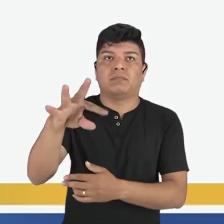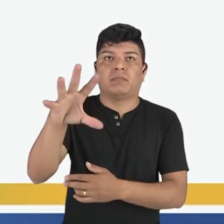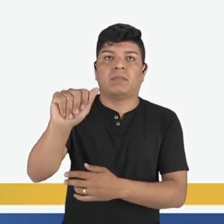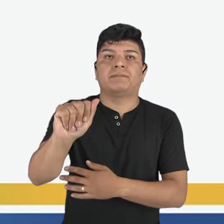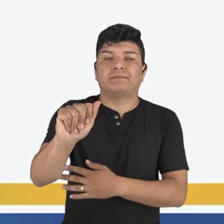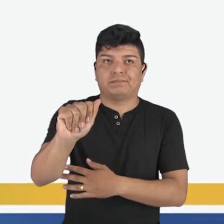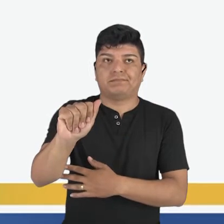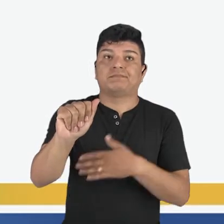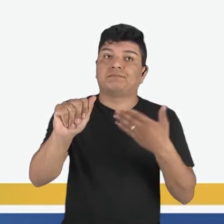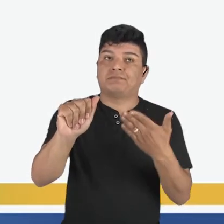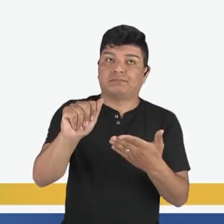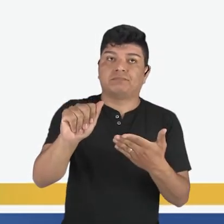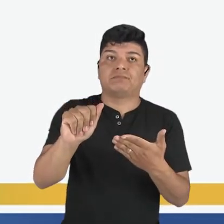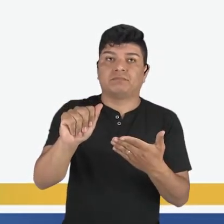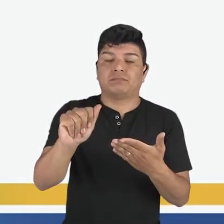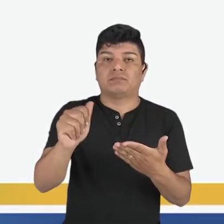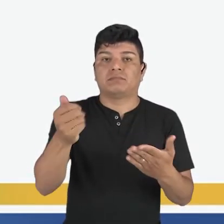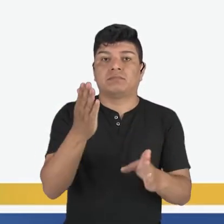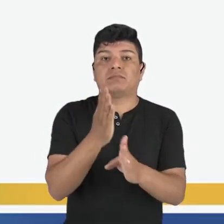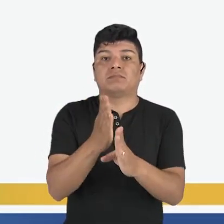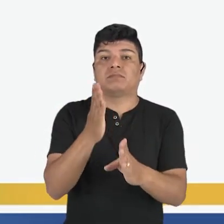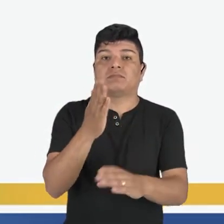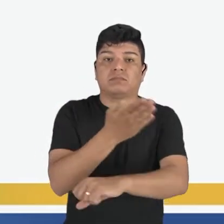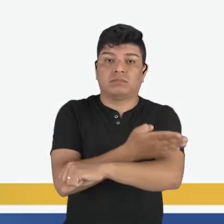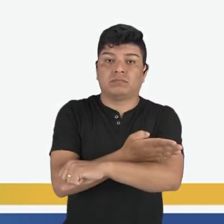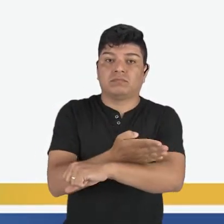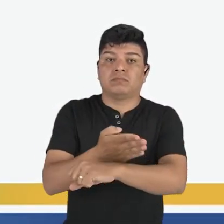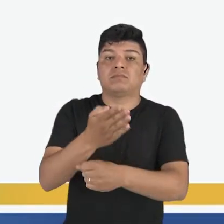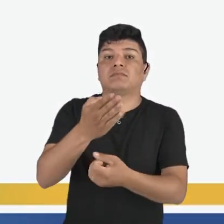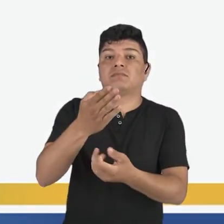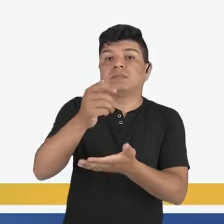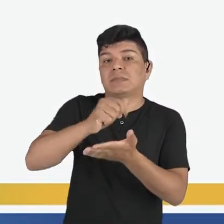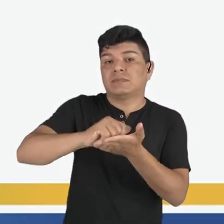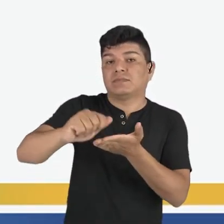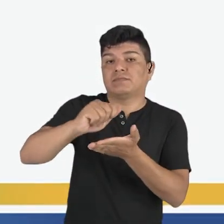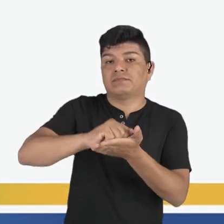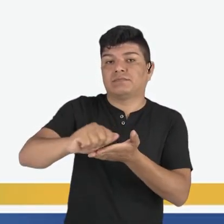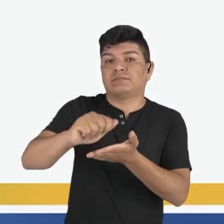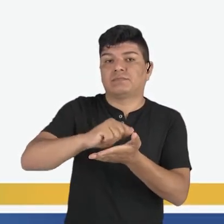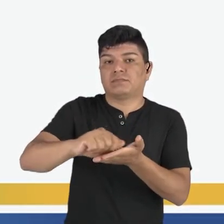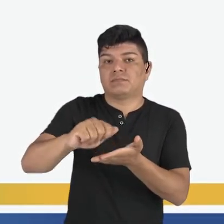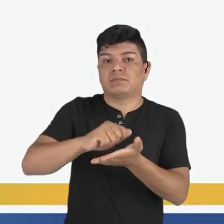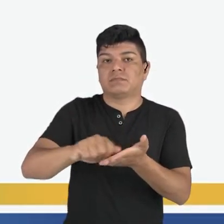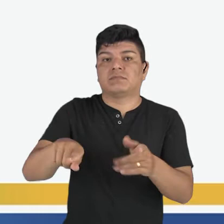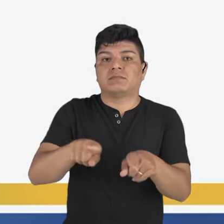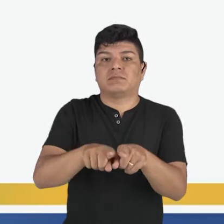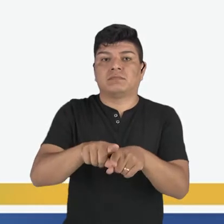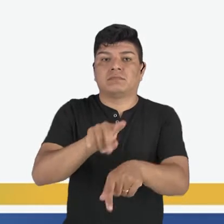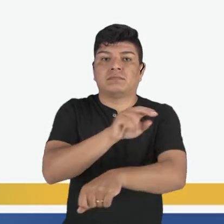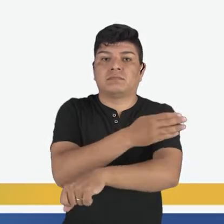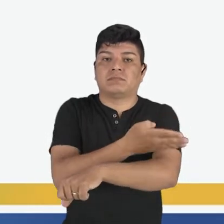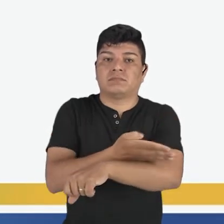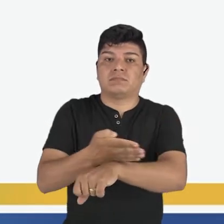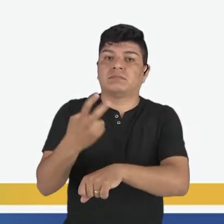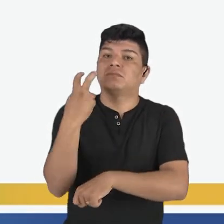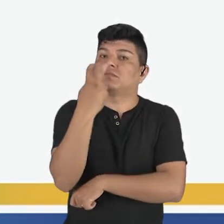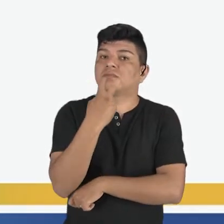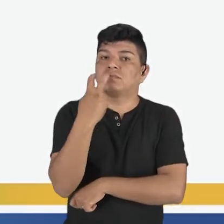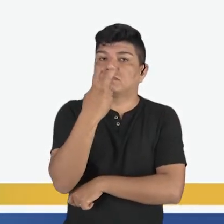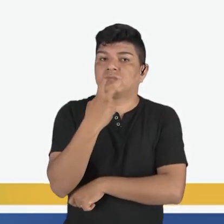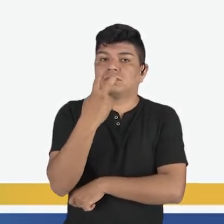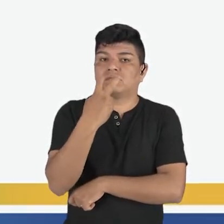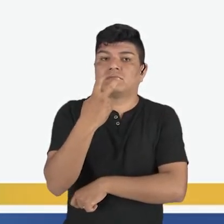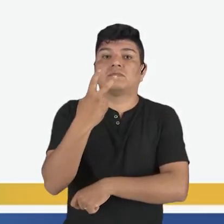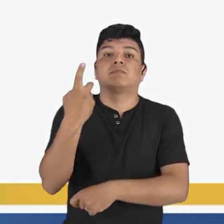são por meio dessas tradições escritas e por meio das tradições orais, que chegam